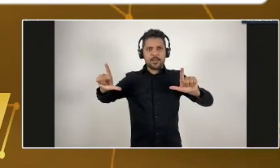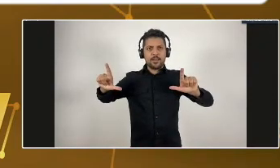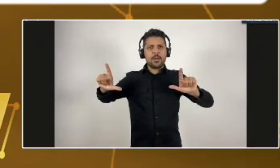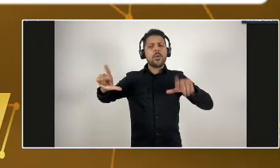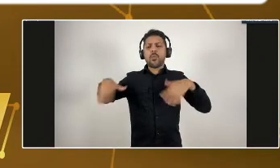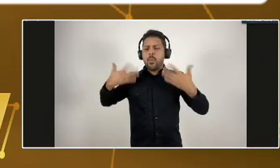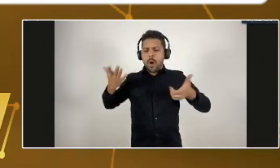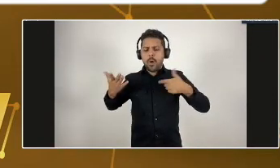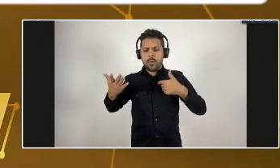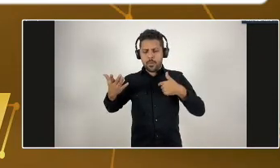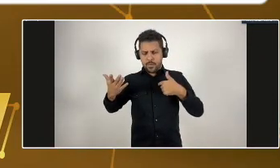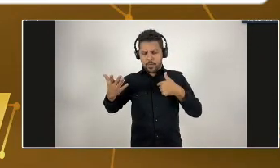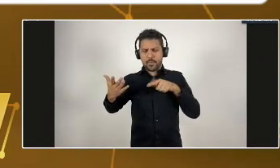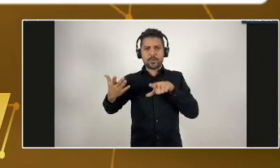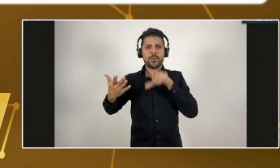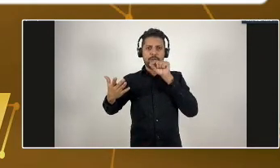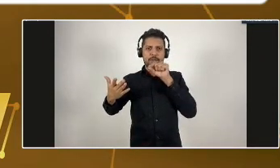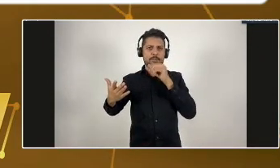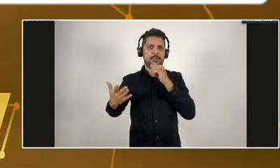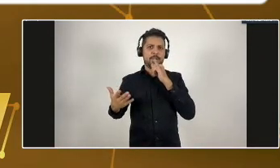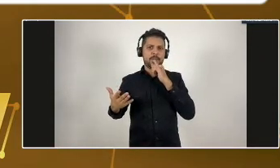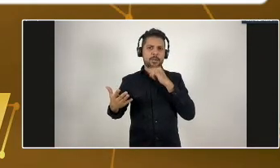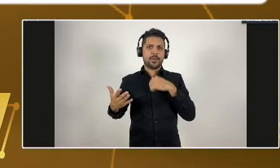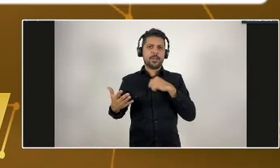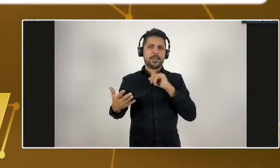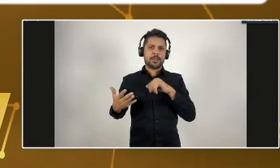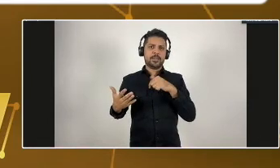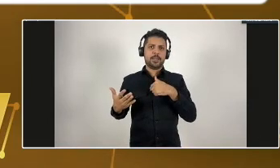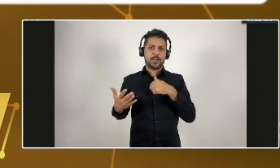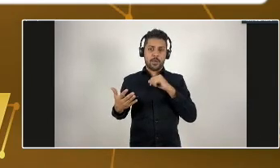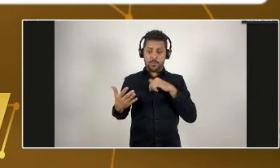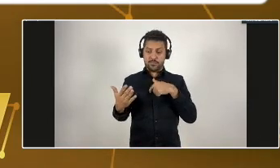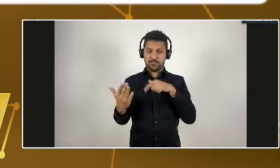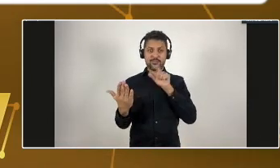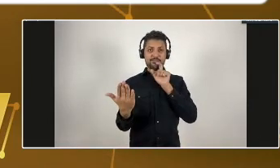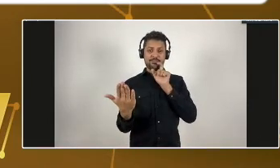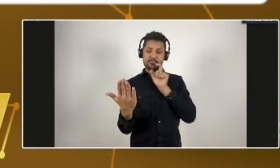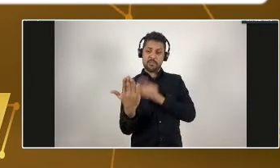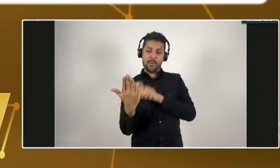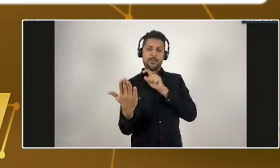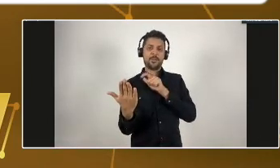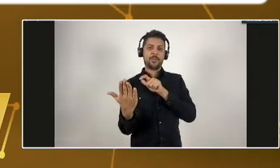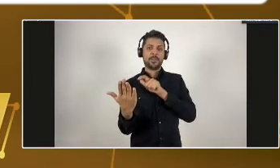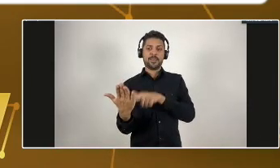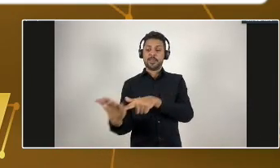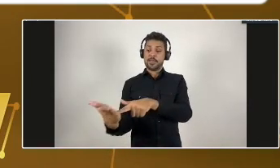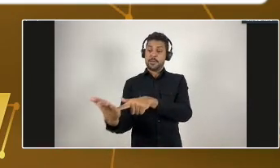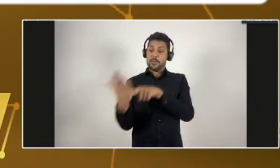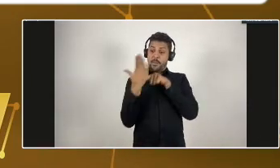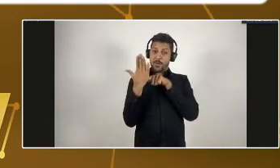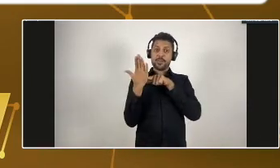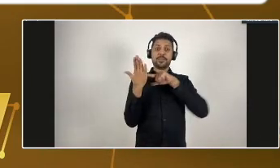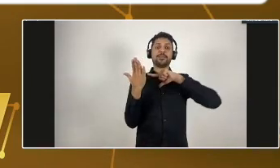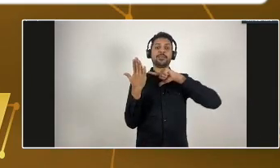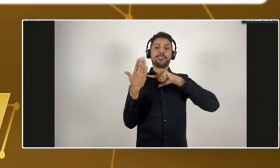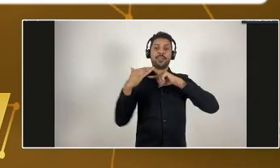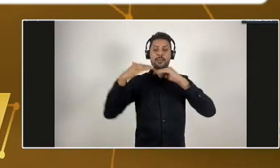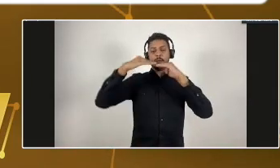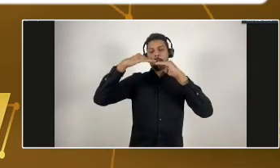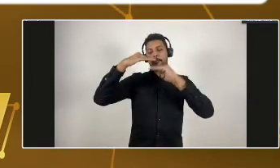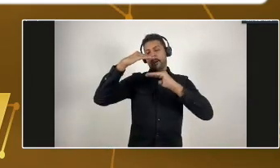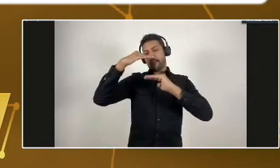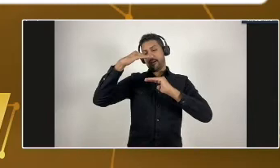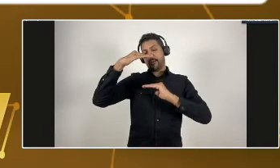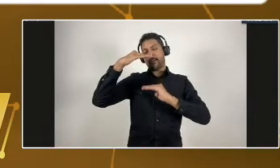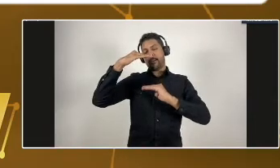escolhi, né? Então, se eu vier aqui nessa linha e clicar, ele vai me mostrar as várias camadas de informação que tem. Aqui